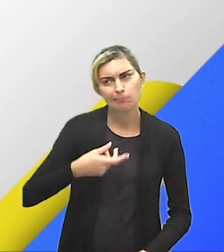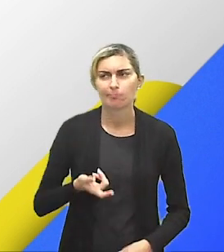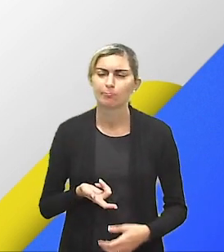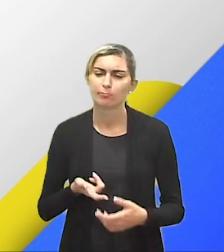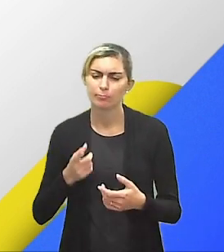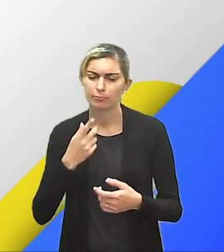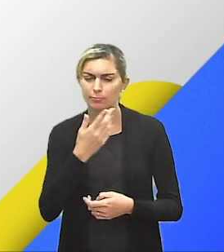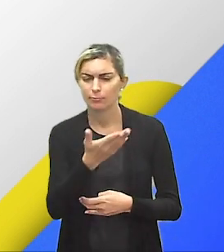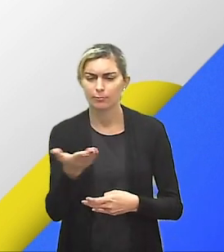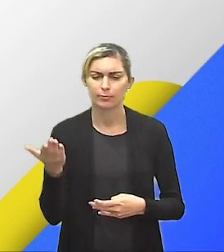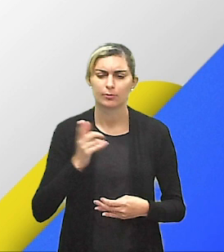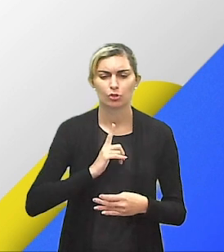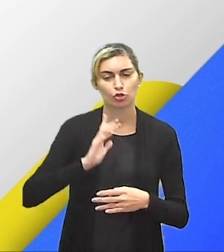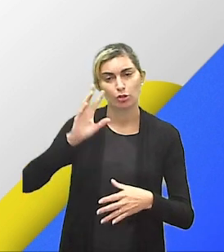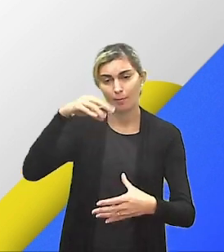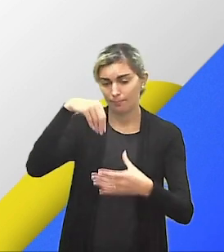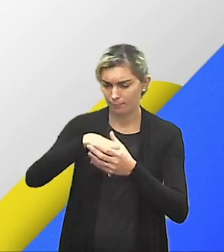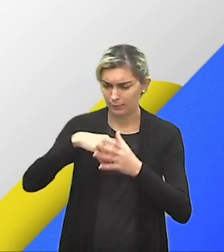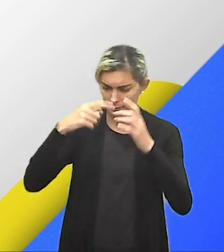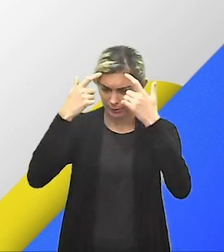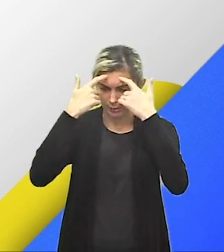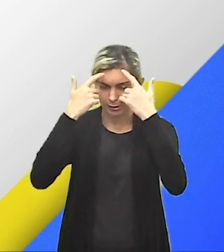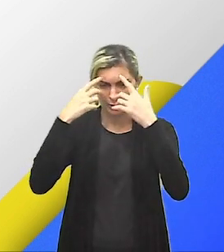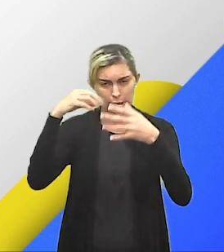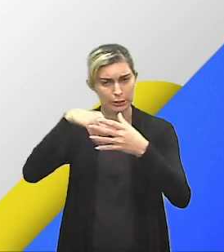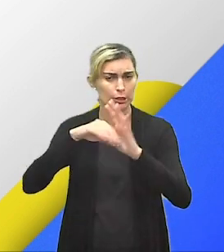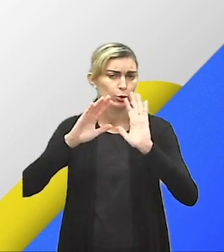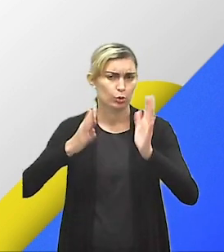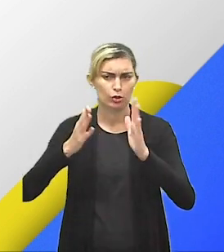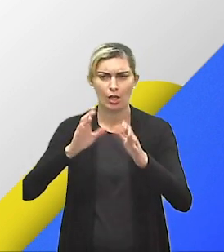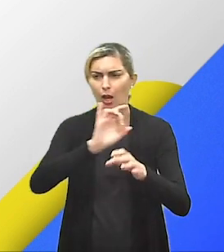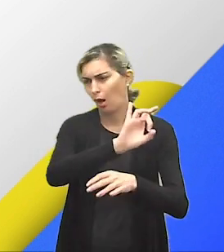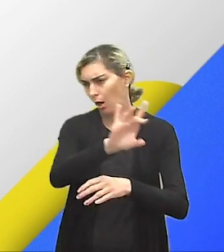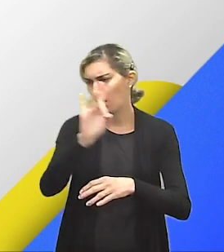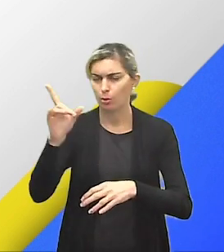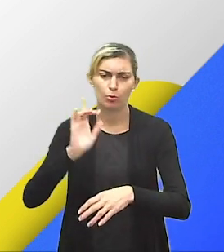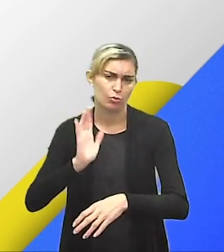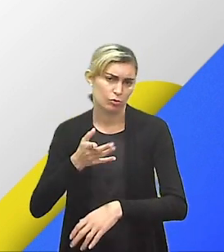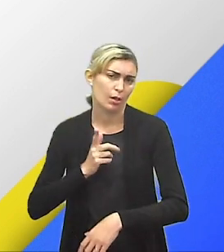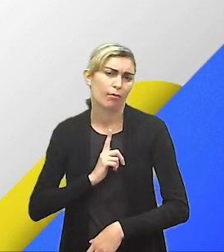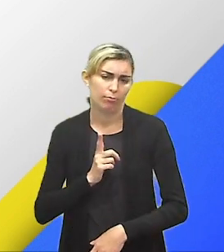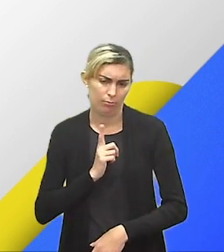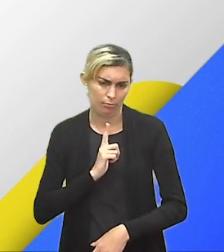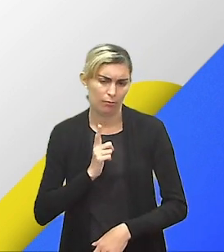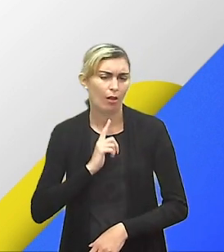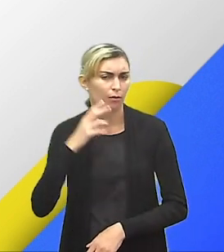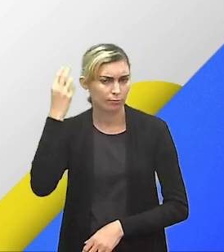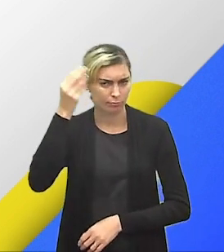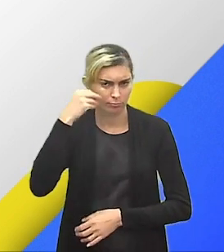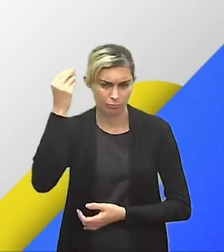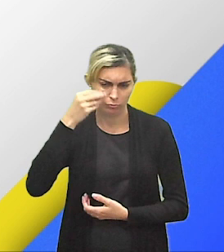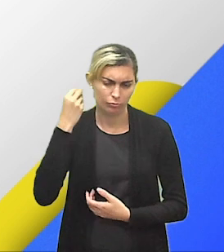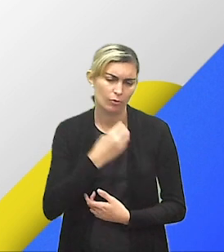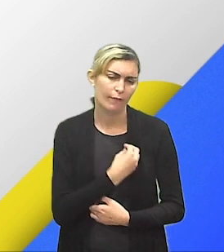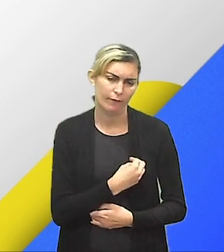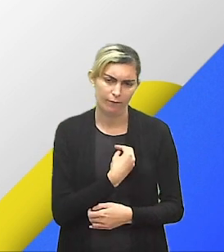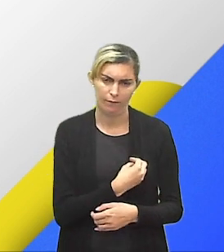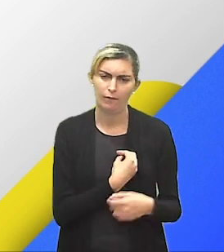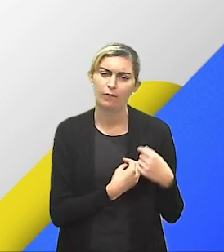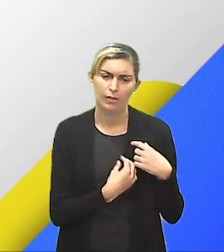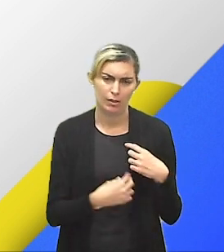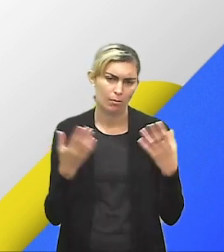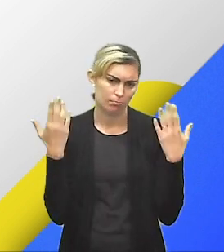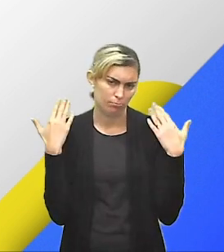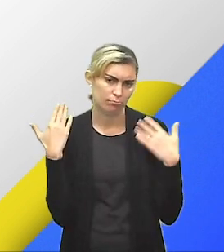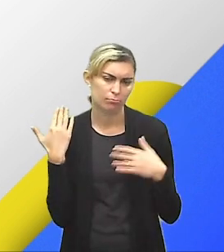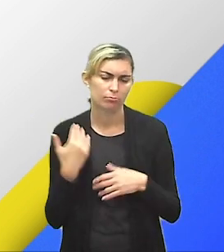seja, é aquilo que já está intrínseco em cada um de nós, de acordo com as experiências que já vivemos, as experiências